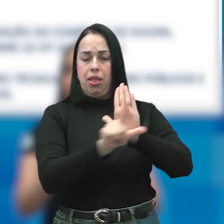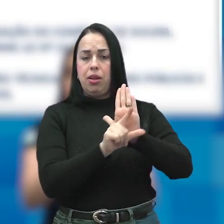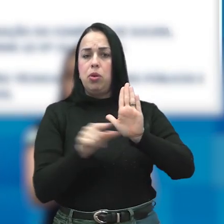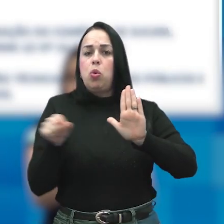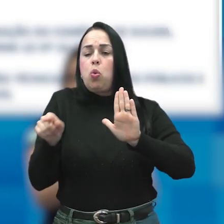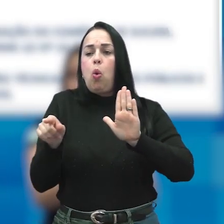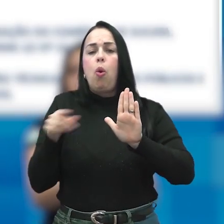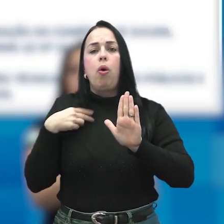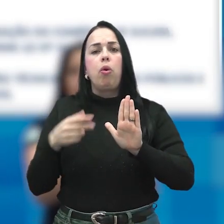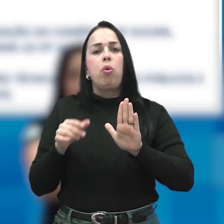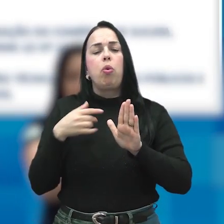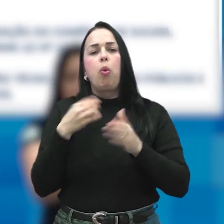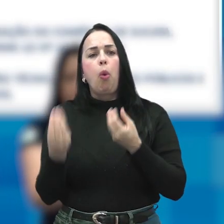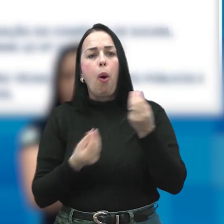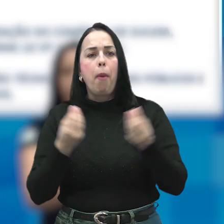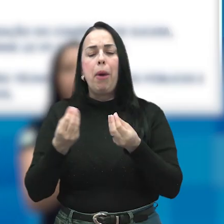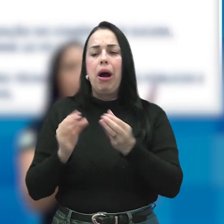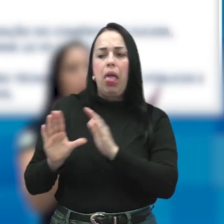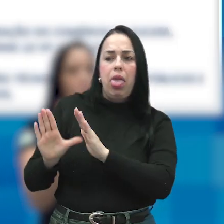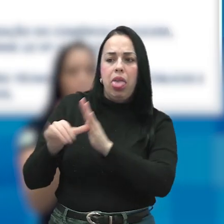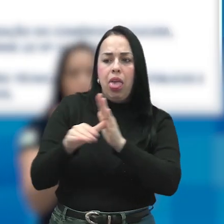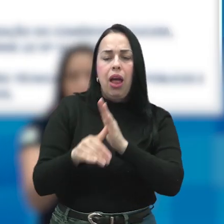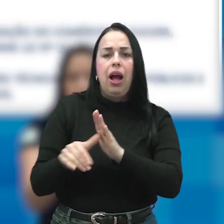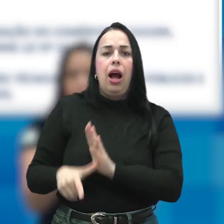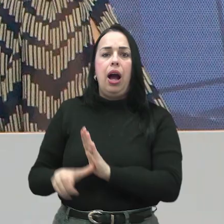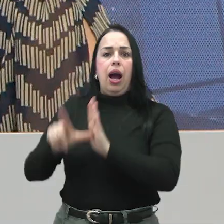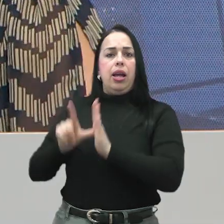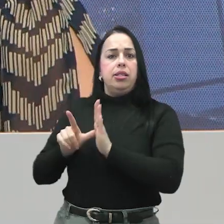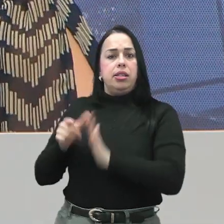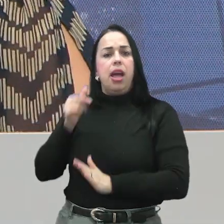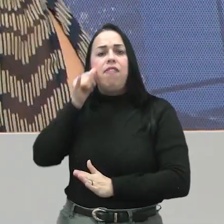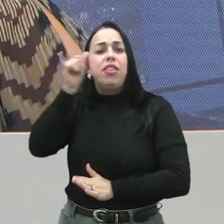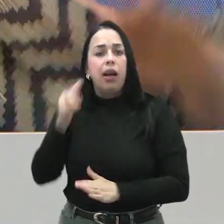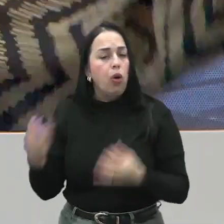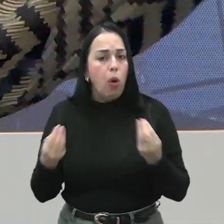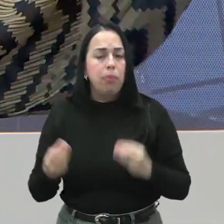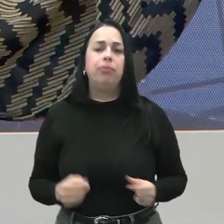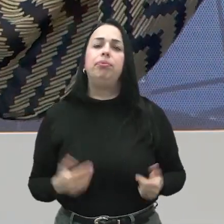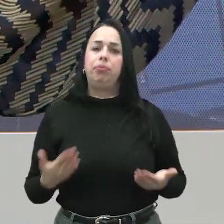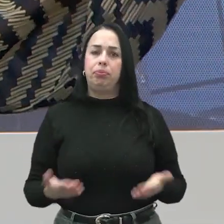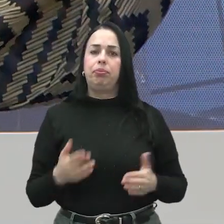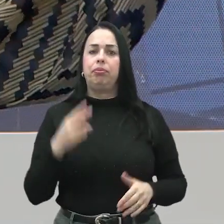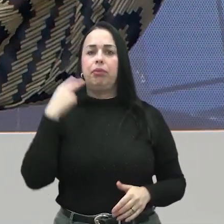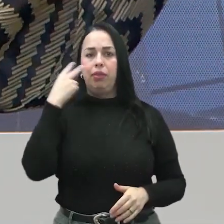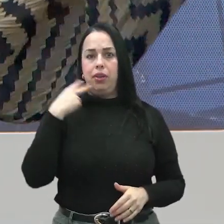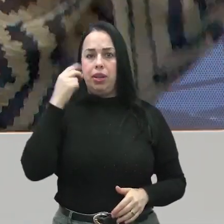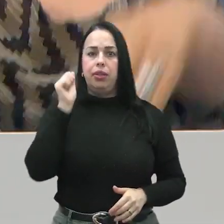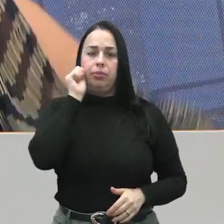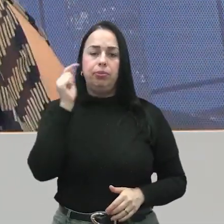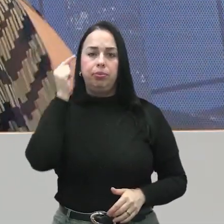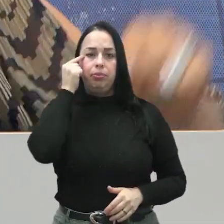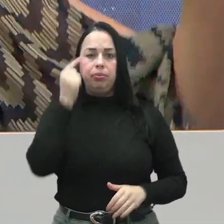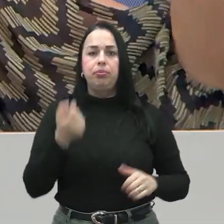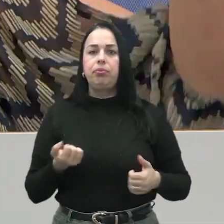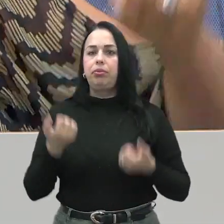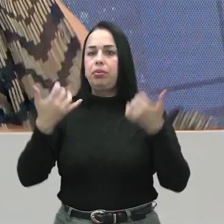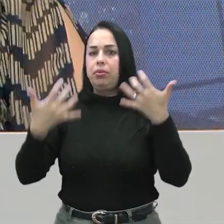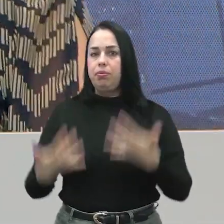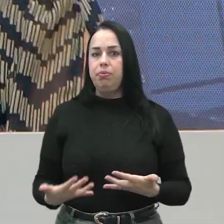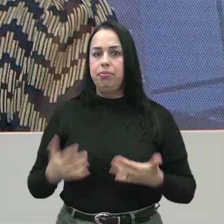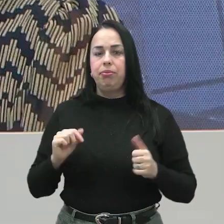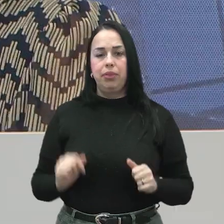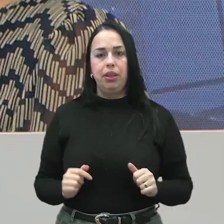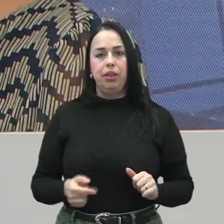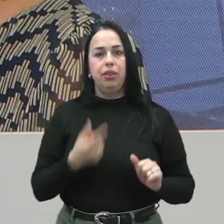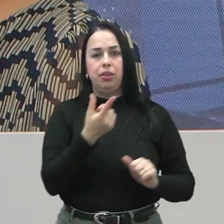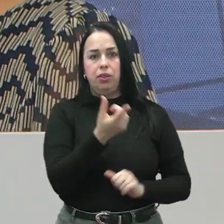com medidas de prevenção e combate ao furto de hidrômetros. A vereadora Amélia Naomi fez o uso da palavra. Ela protestou contra